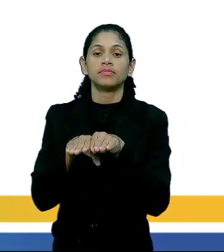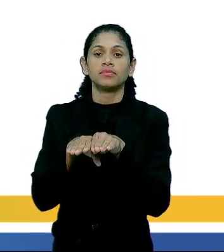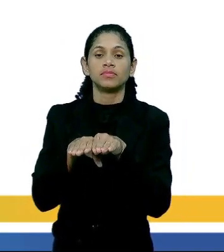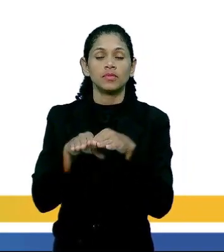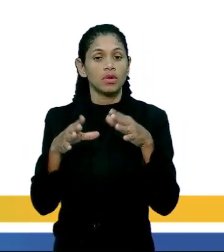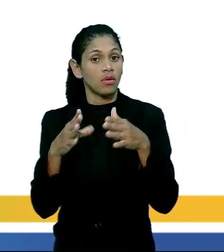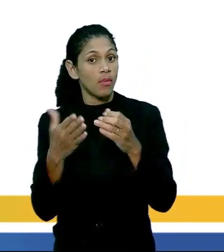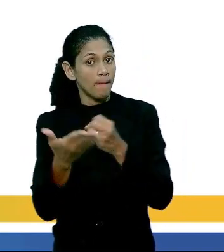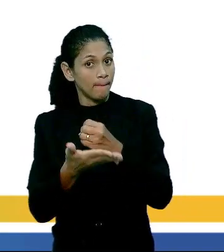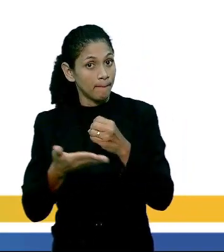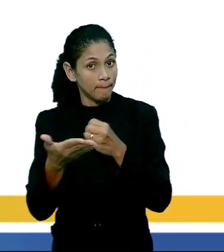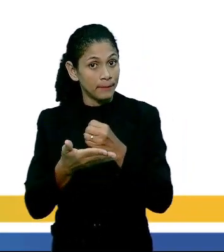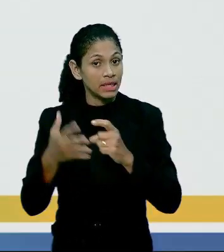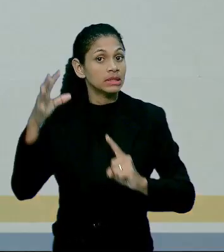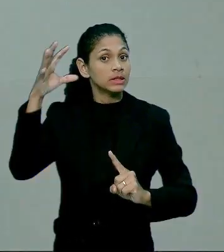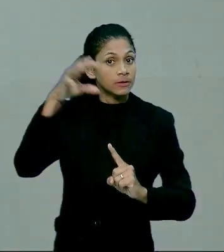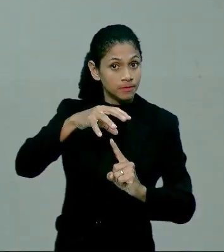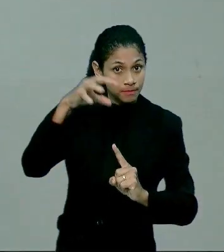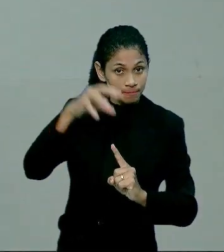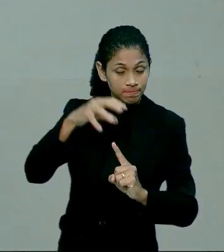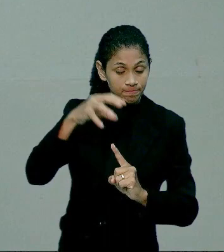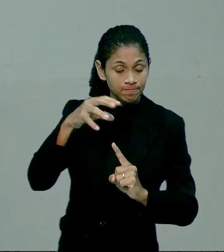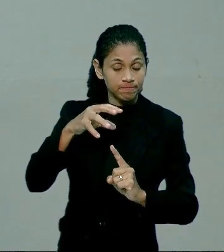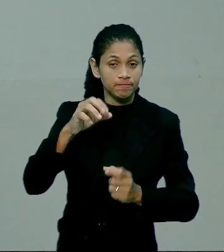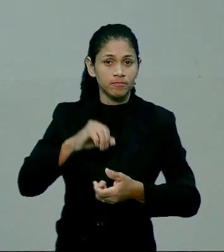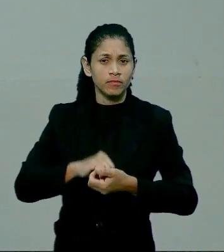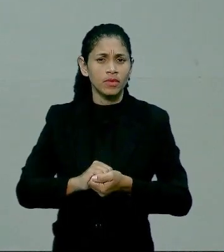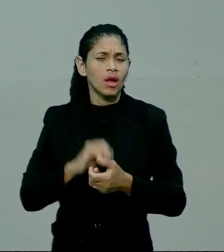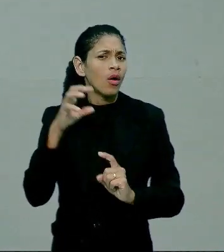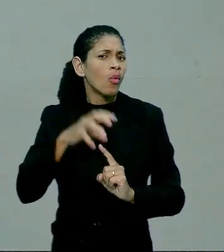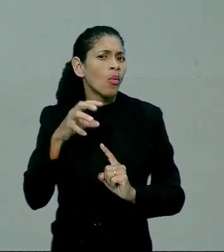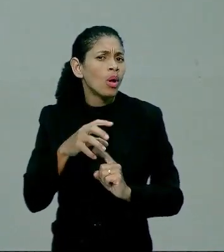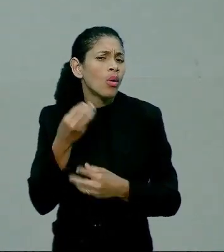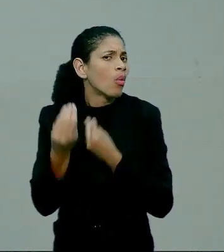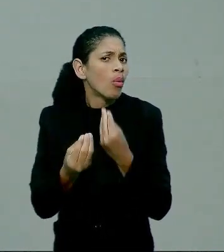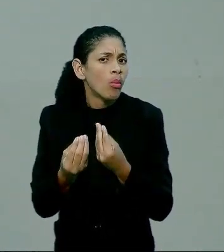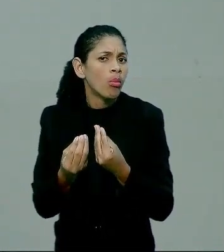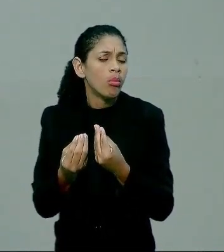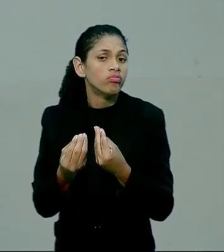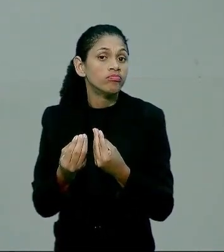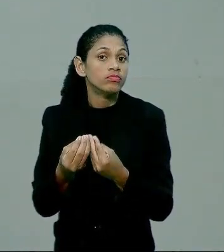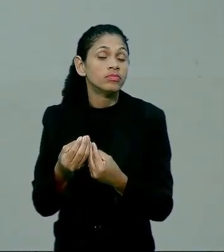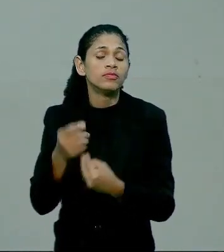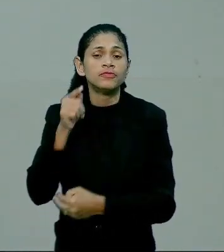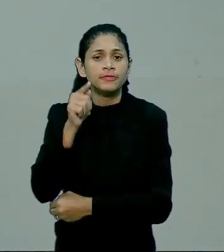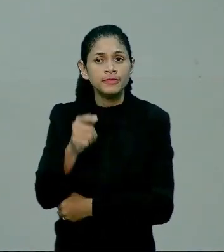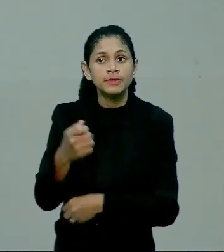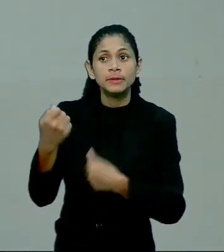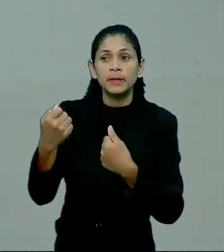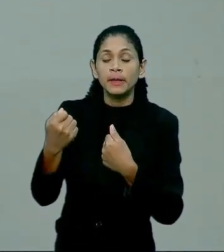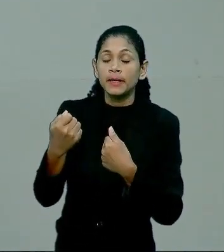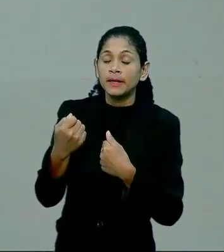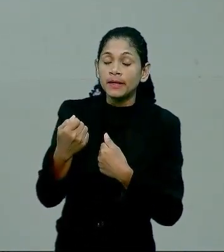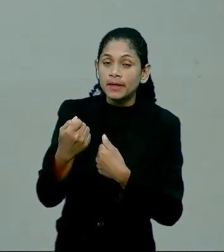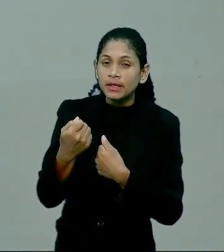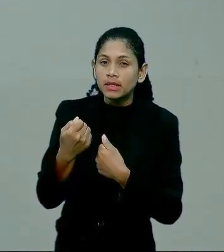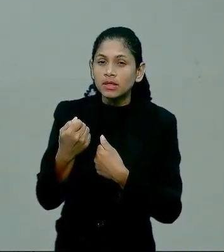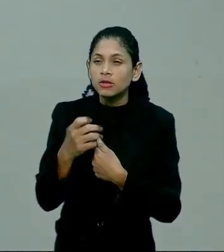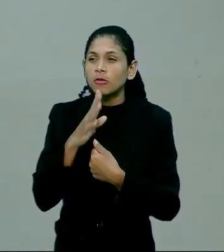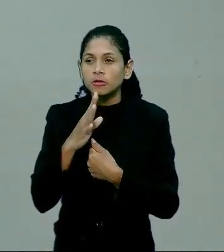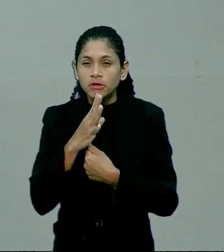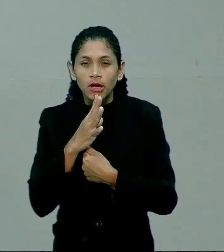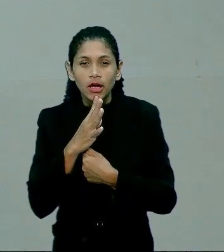na influência e biotipo. Influência em que sentido, professor? Você deve seguir algum influencer que,